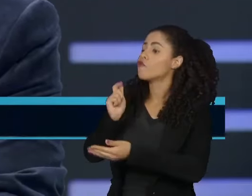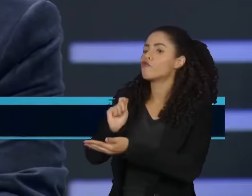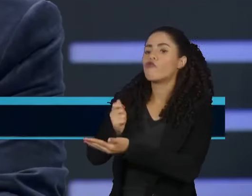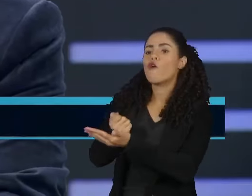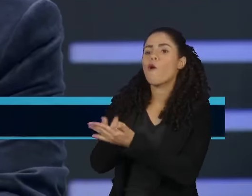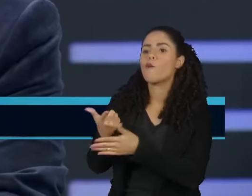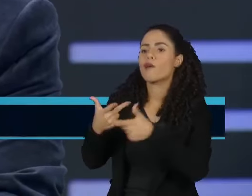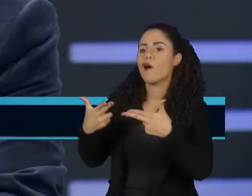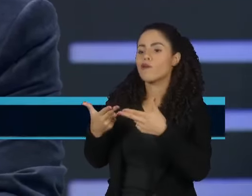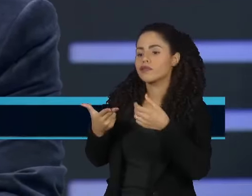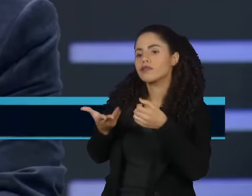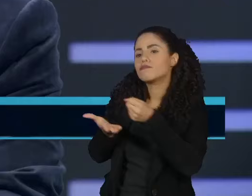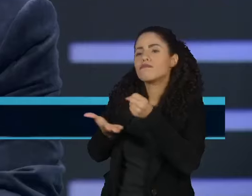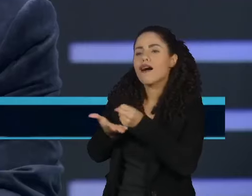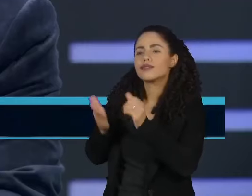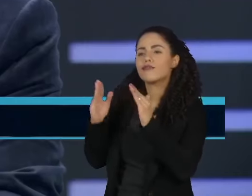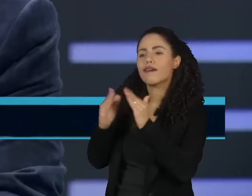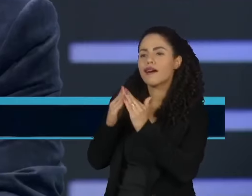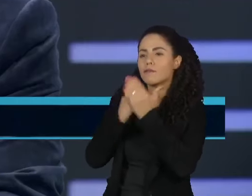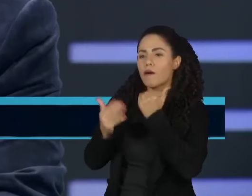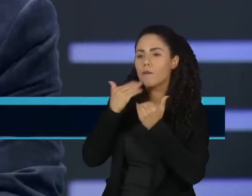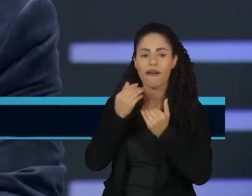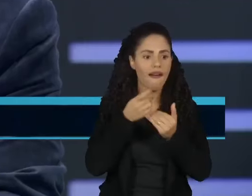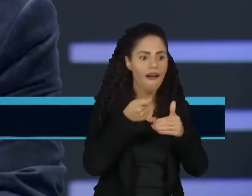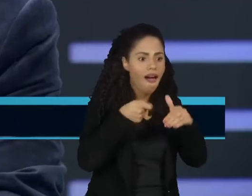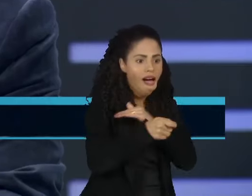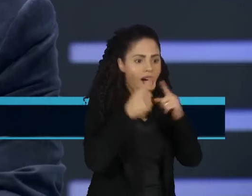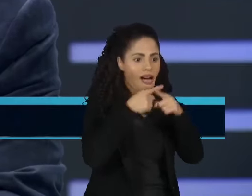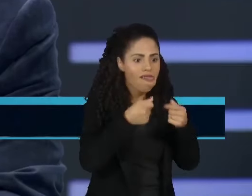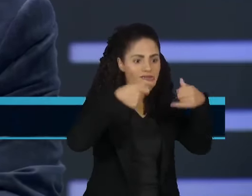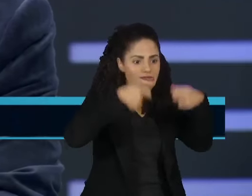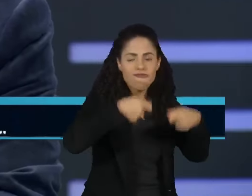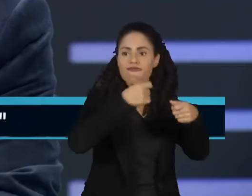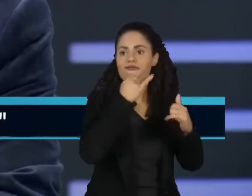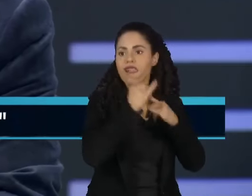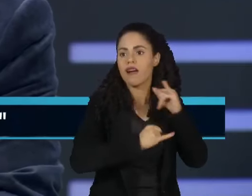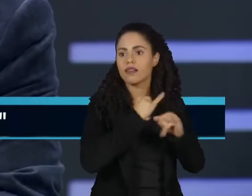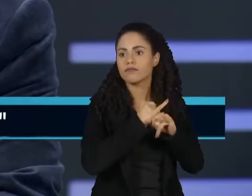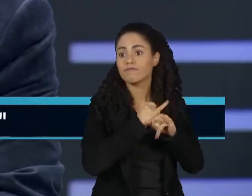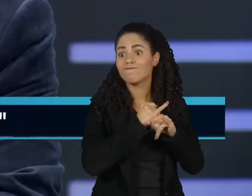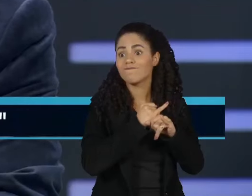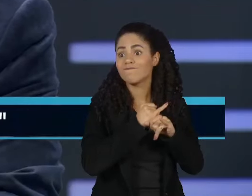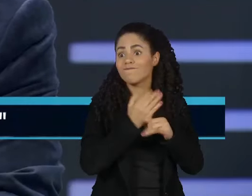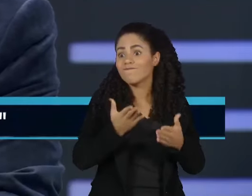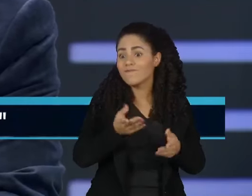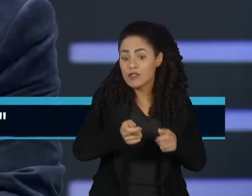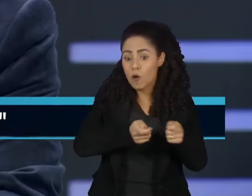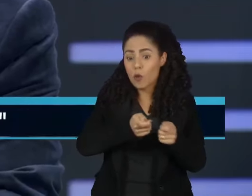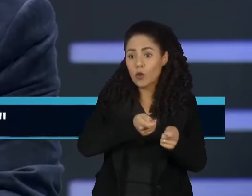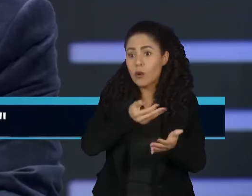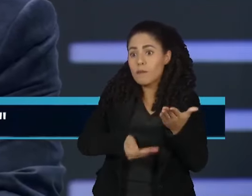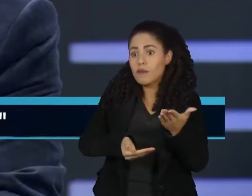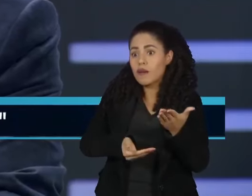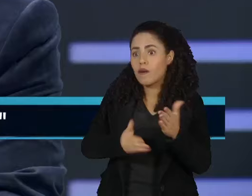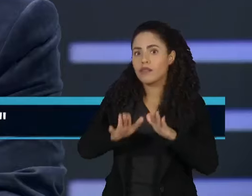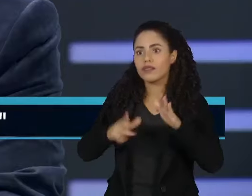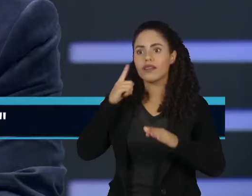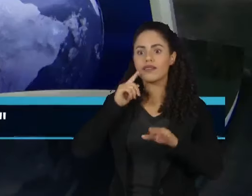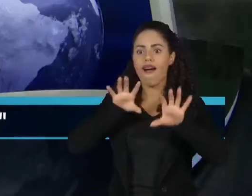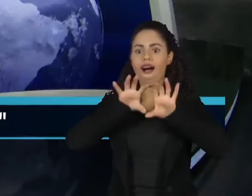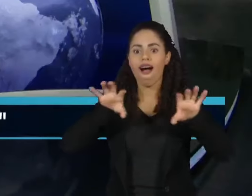nas apostas, exatamente como a Mariana falou, para ganhar dinheiro rápido. Ou seja, um descontrole absoluto do governo. Primeiro você vicia todo